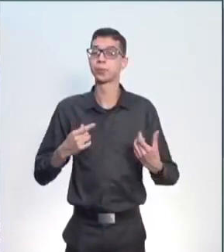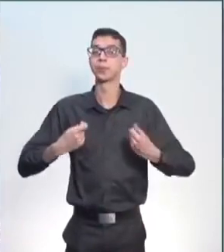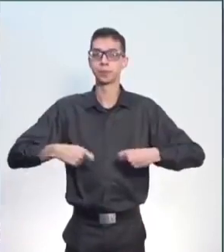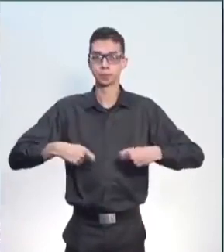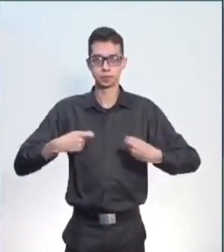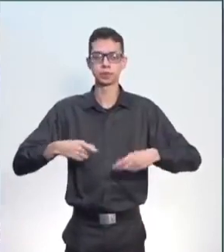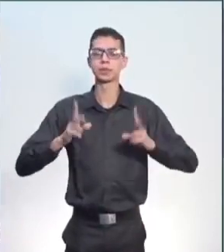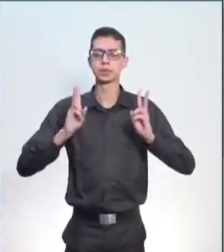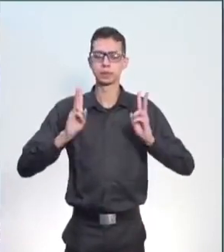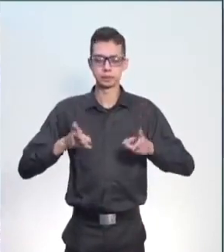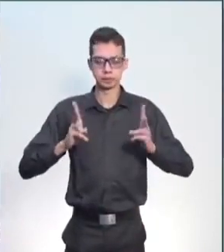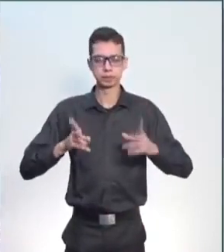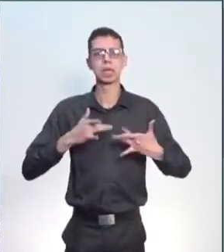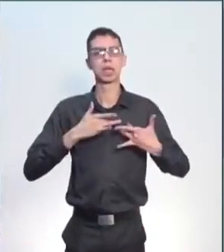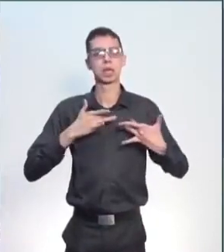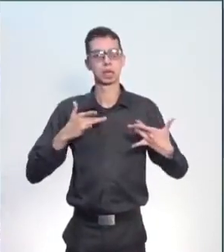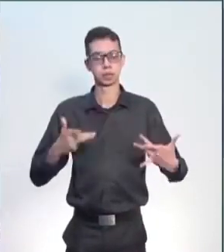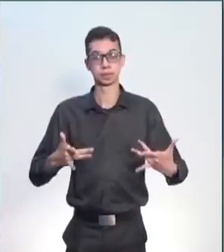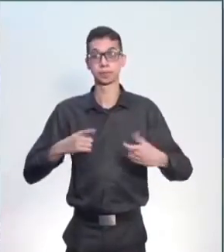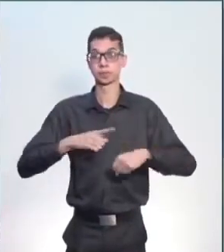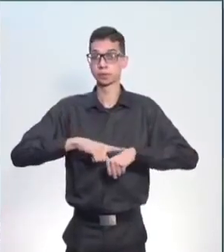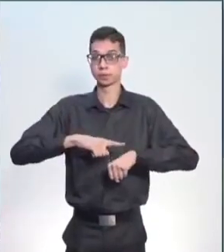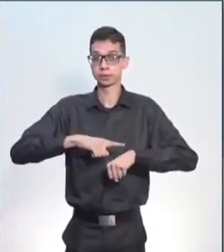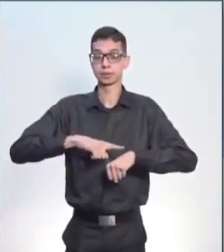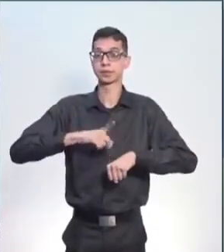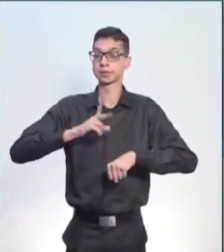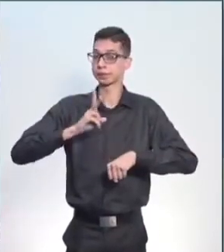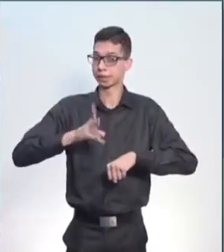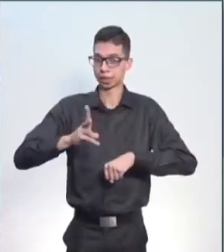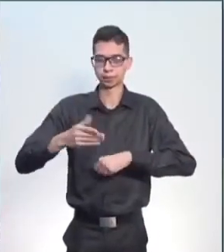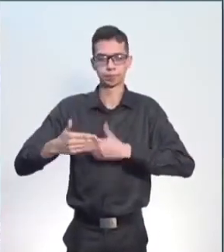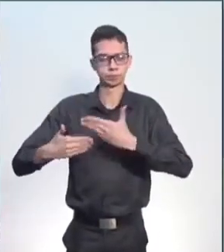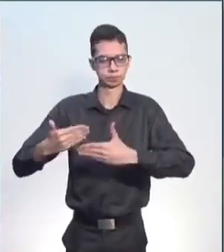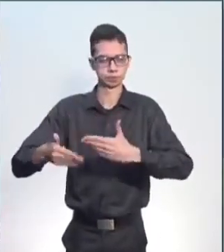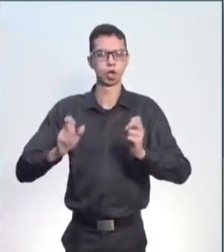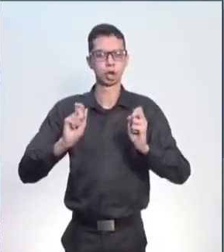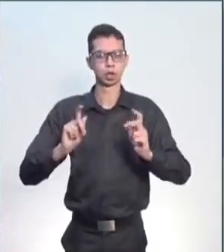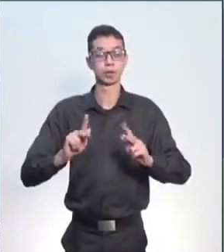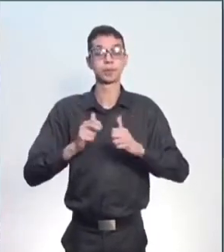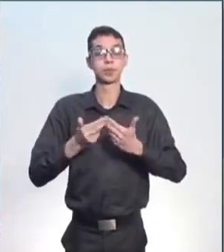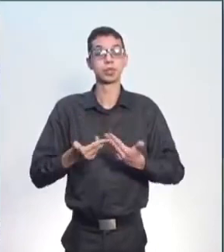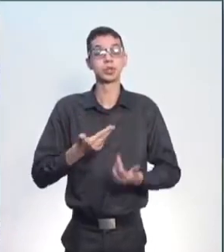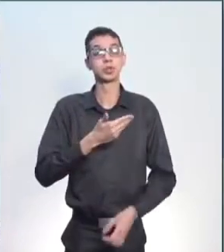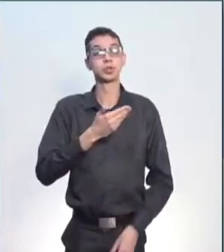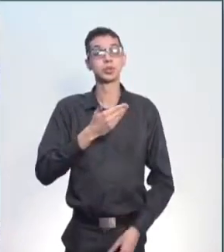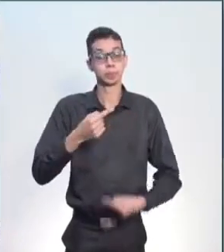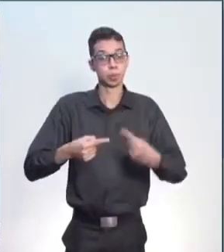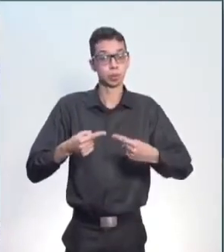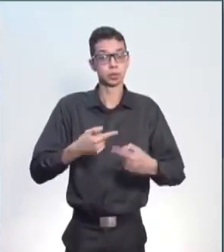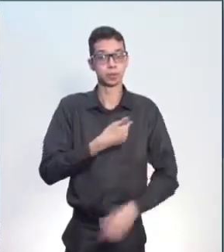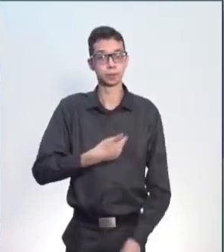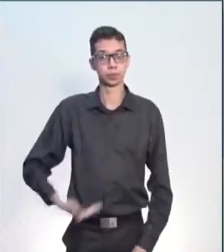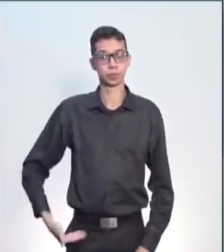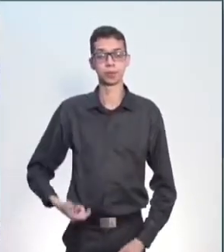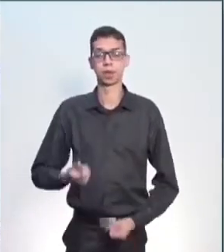situações. Tá certo? Por isso, algumas políticas públicas, elas buscam